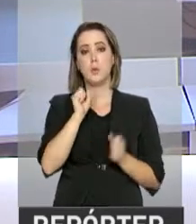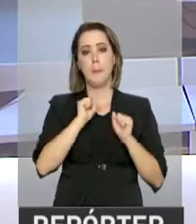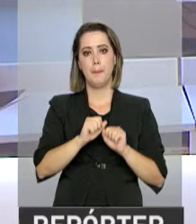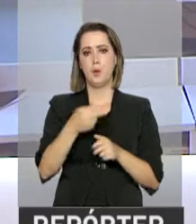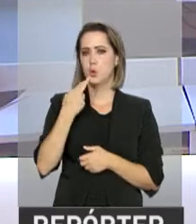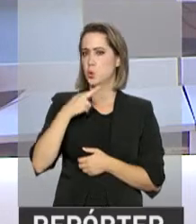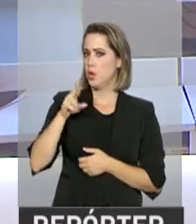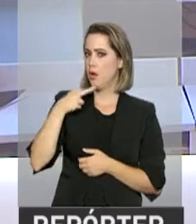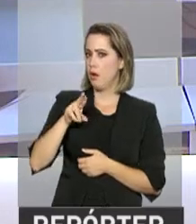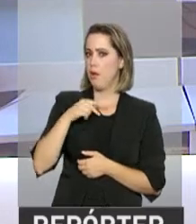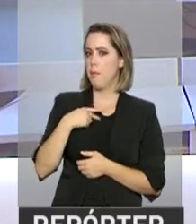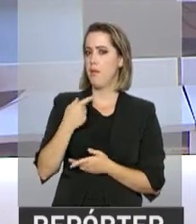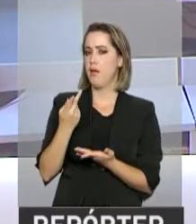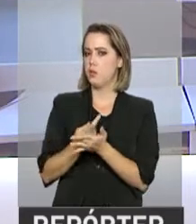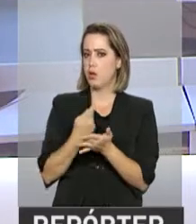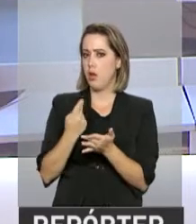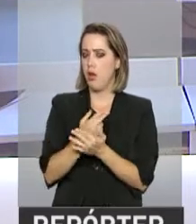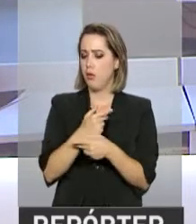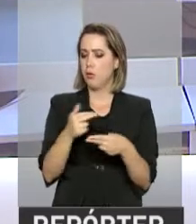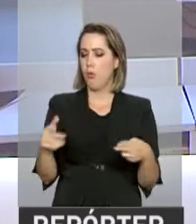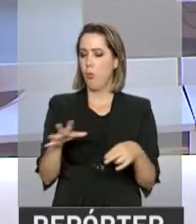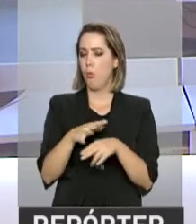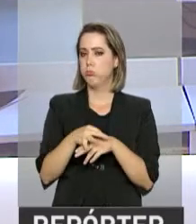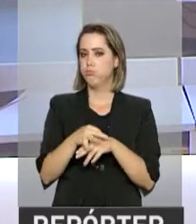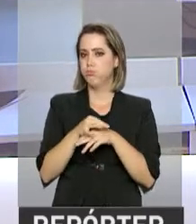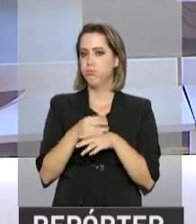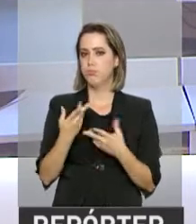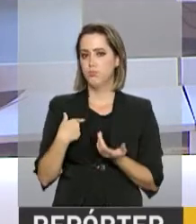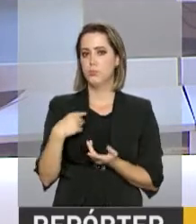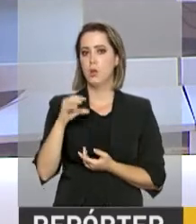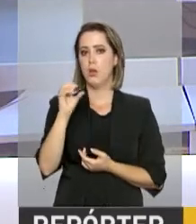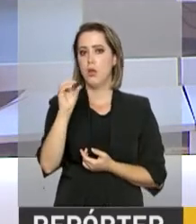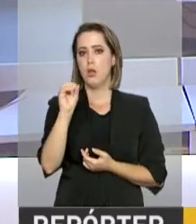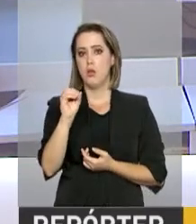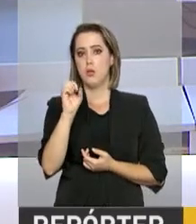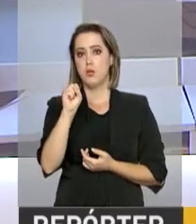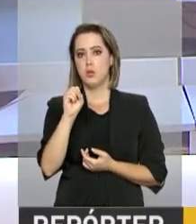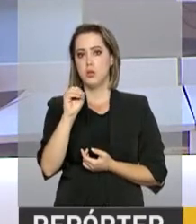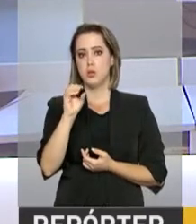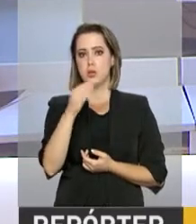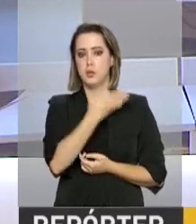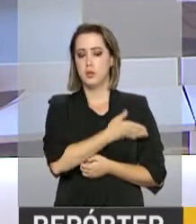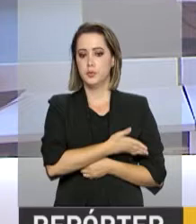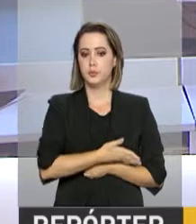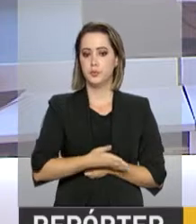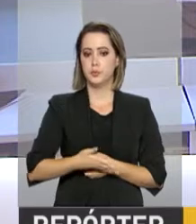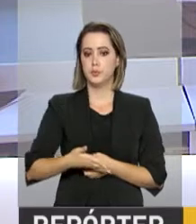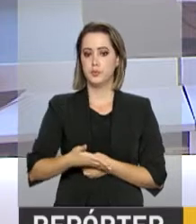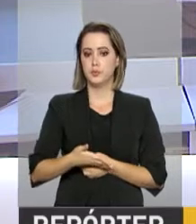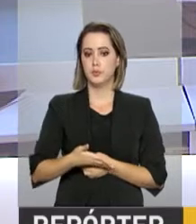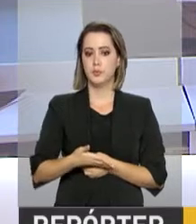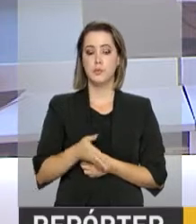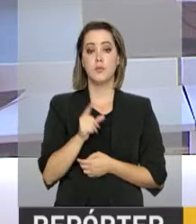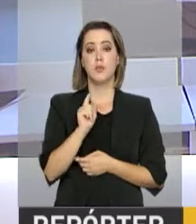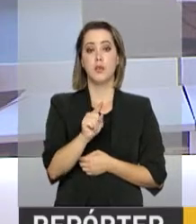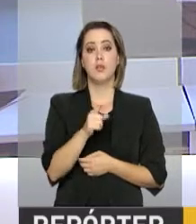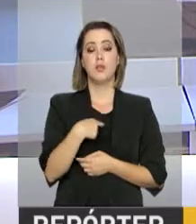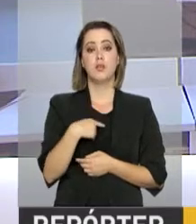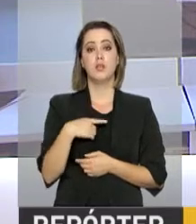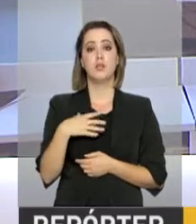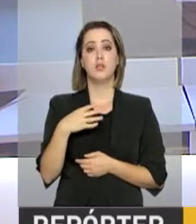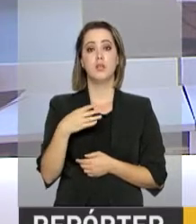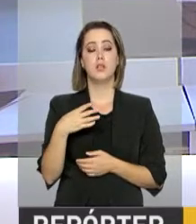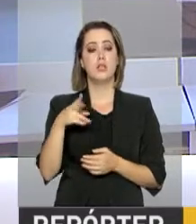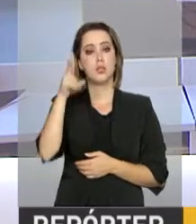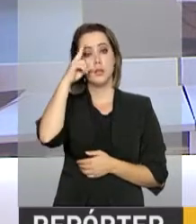devem fazer denúncias de irregularidades nos produtos. O 0800 do Ministério, que você vê aí na sua tela, funciona